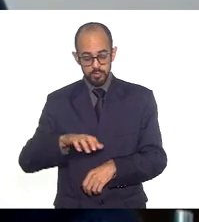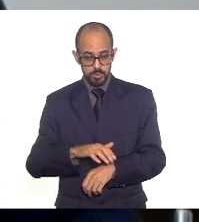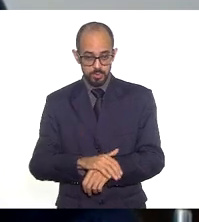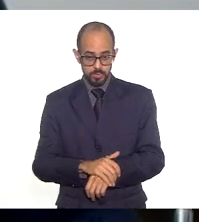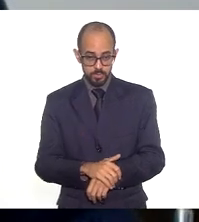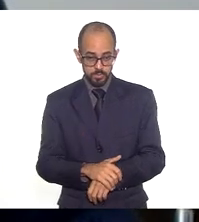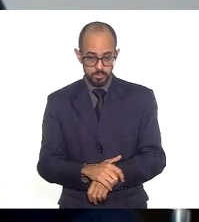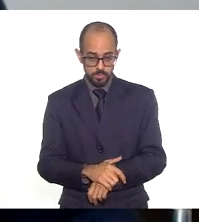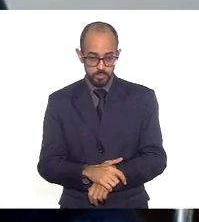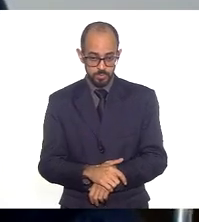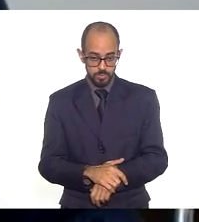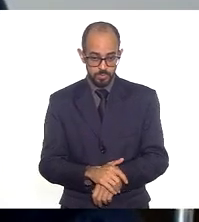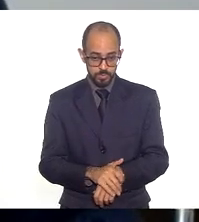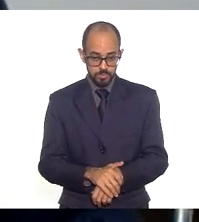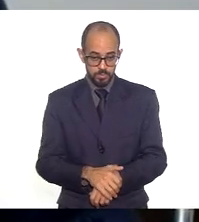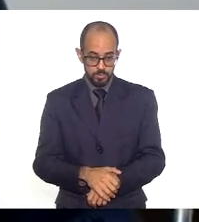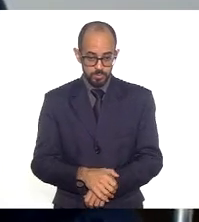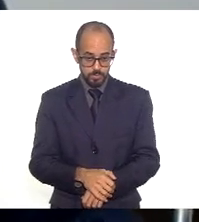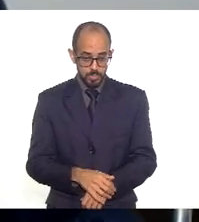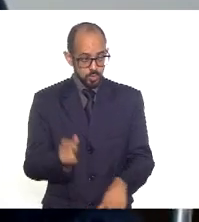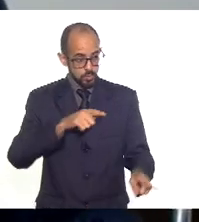som.